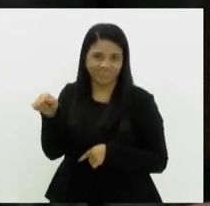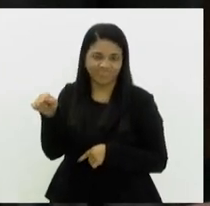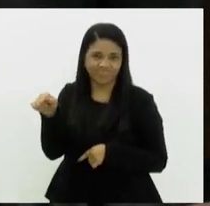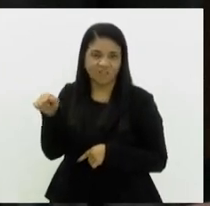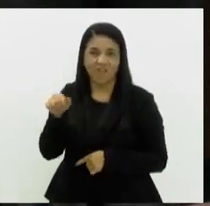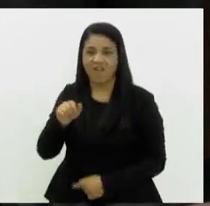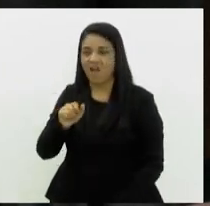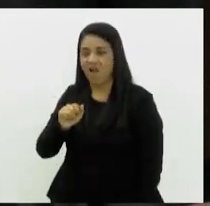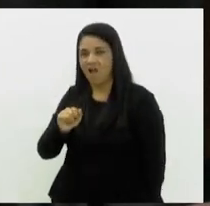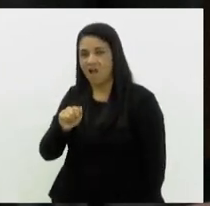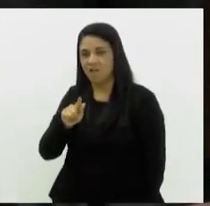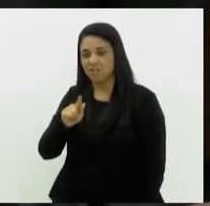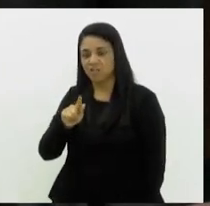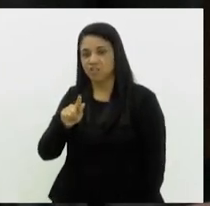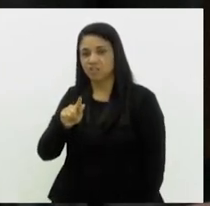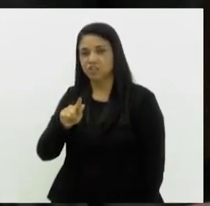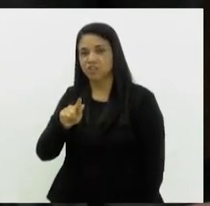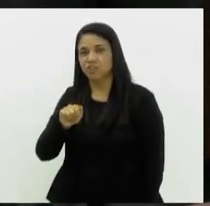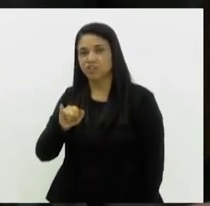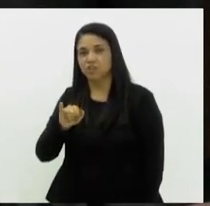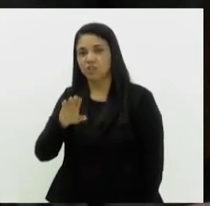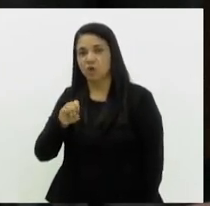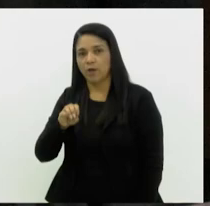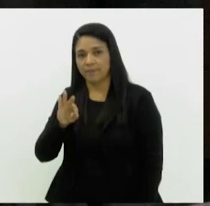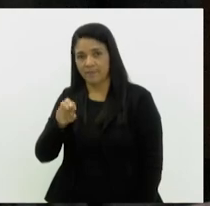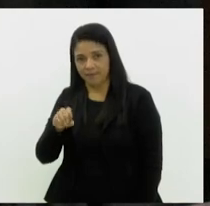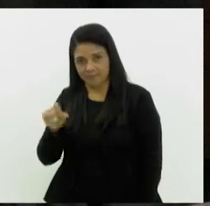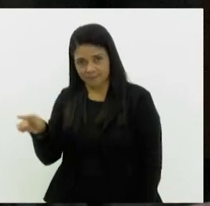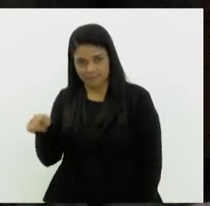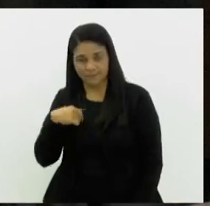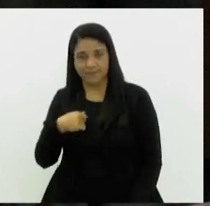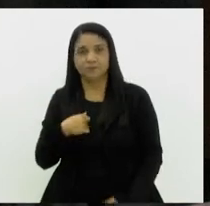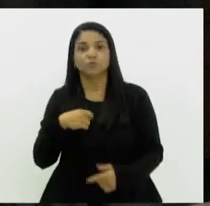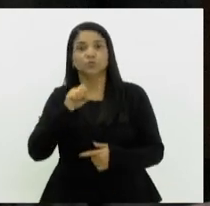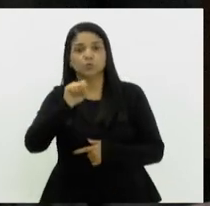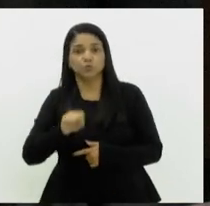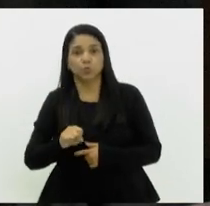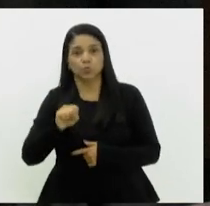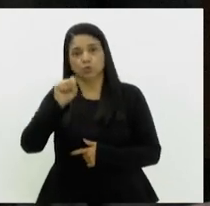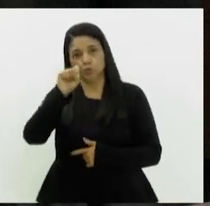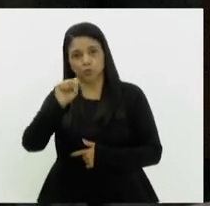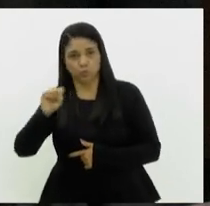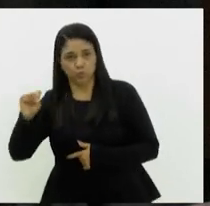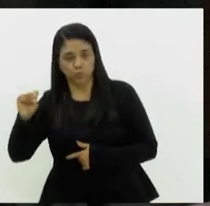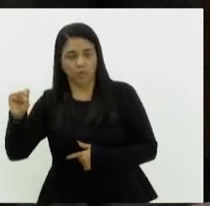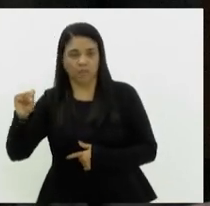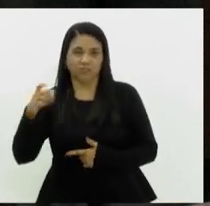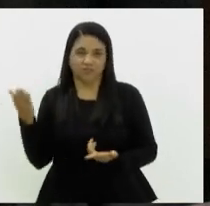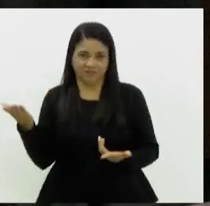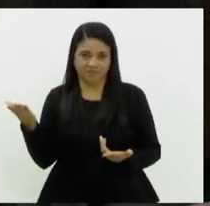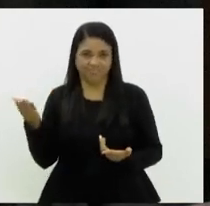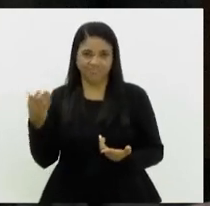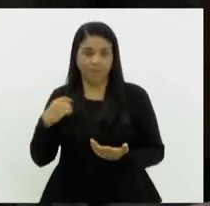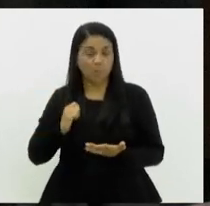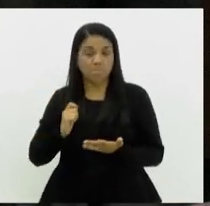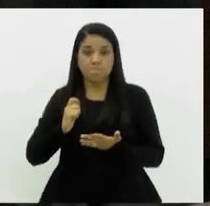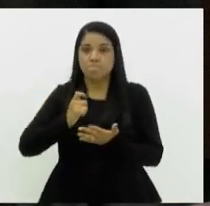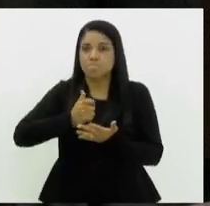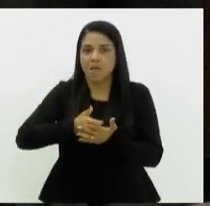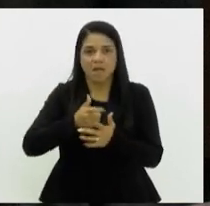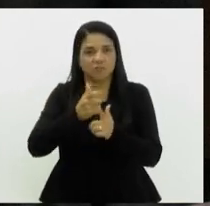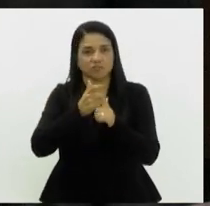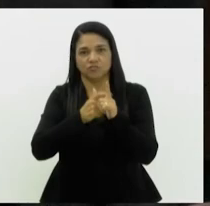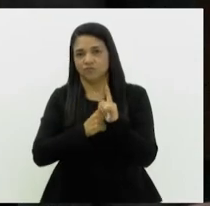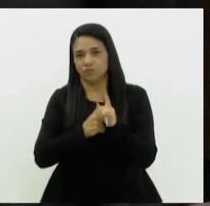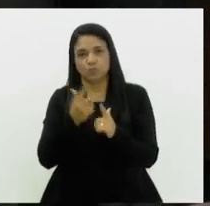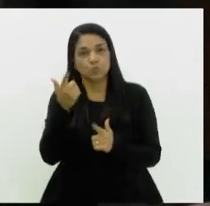agiota dos estados do Sul e do Sudeste, deputado Thiago Rangel. É um agiota que não deixa você pagar a dívida, você mal consegue